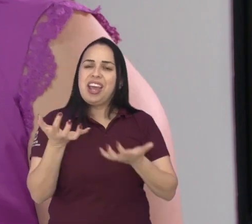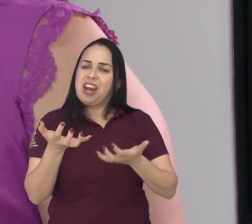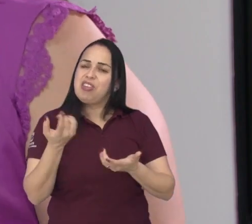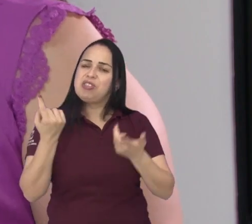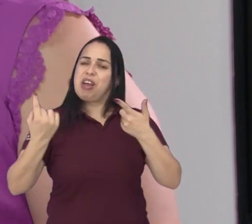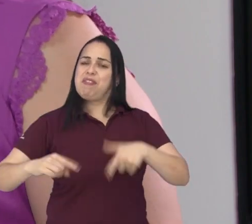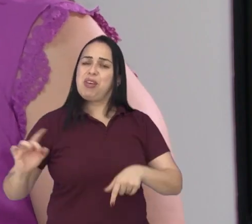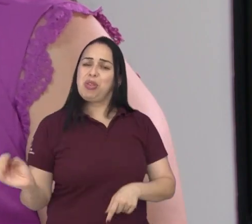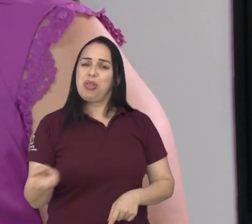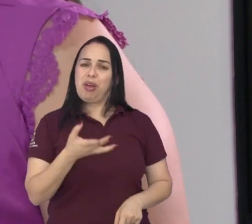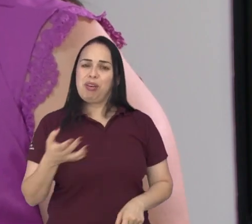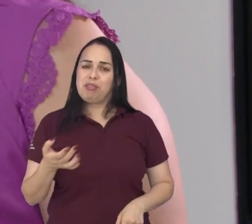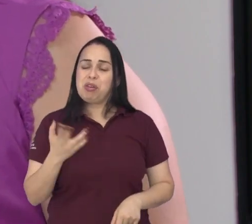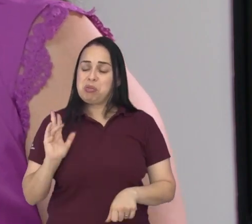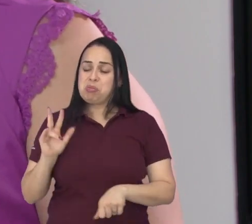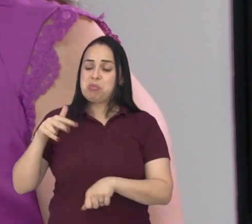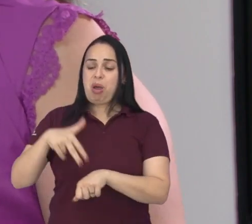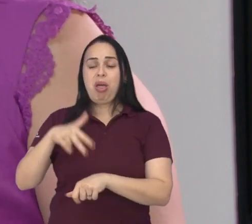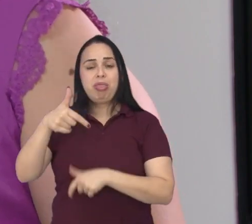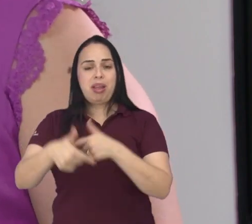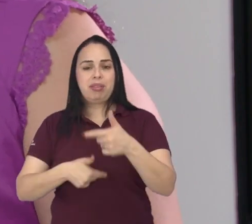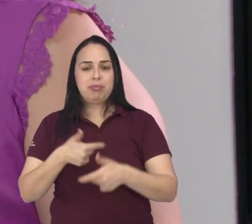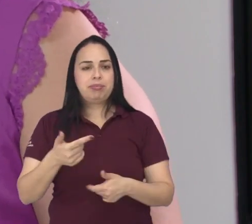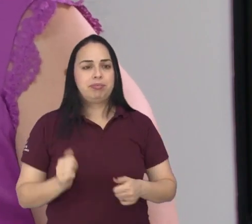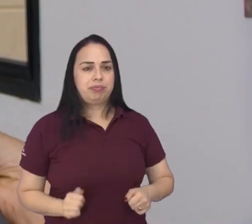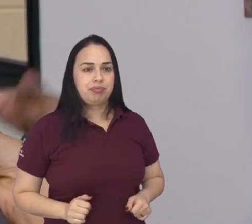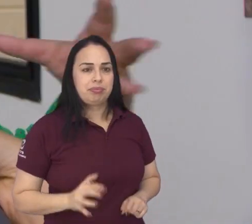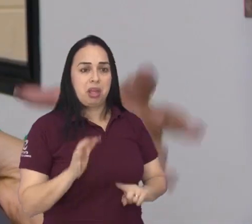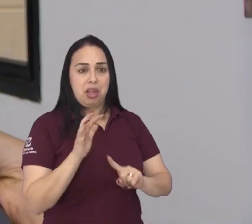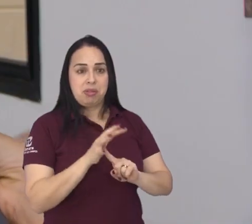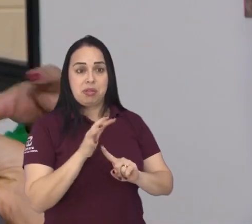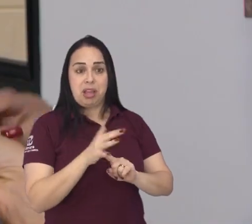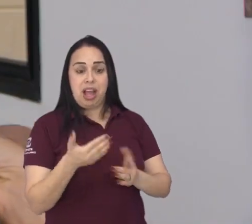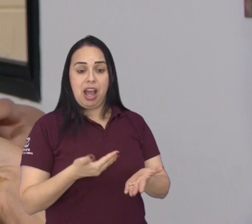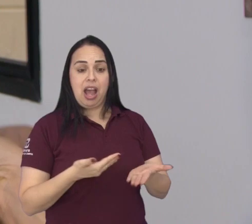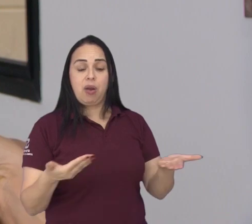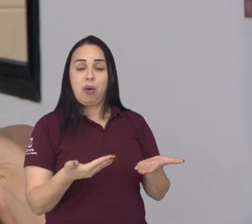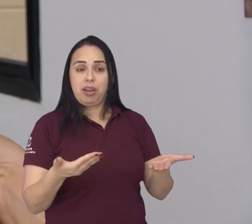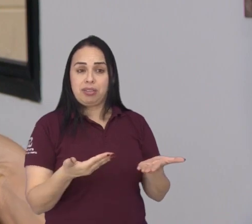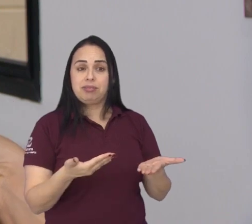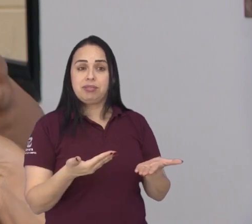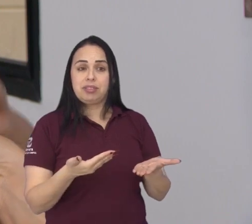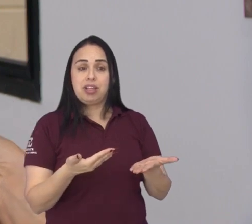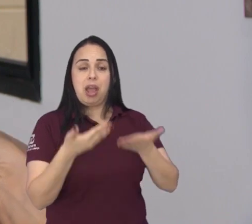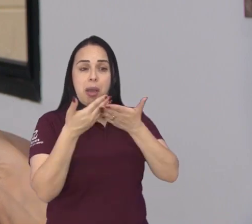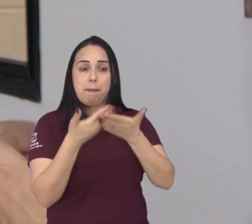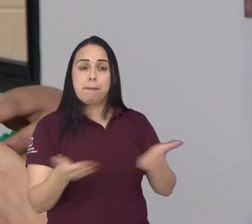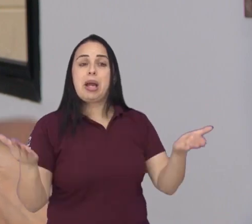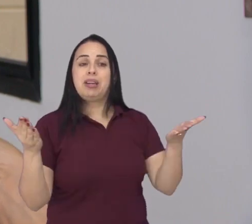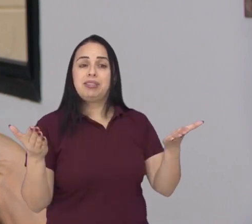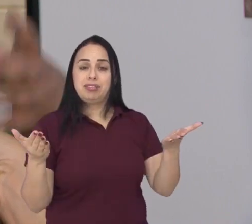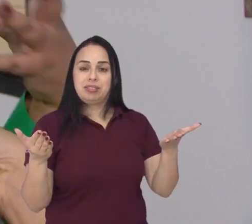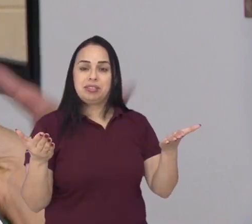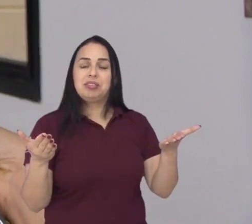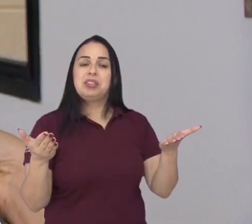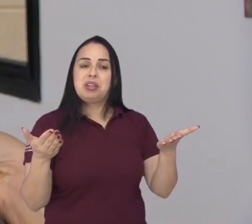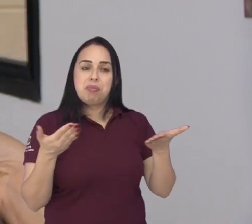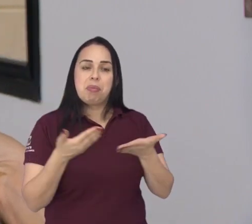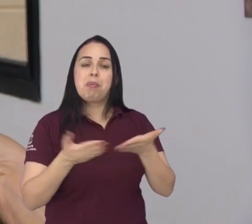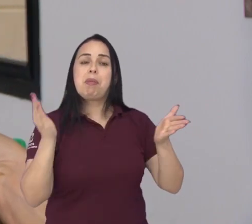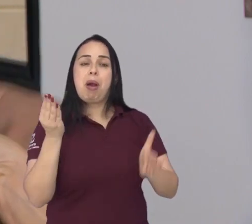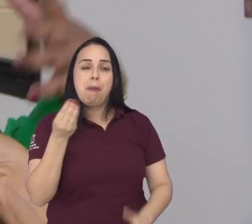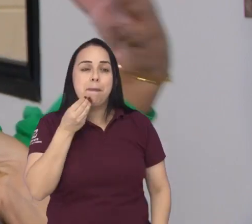novos desafios para elas mesmas, participando, atuando. Essa feira ela veio da necessidade de nós abrirmos